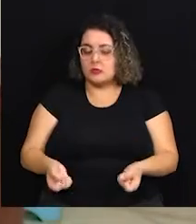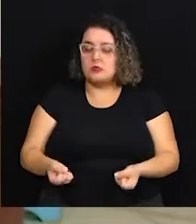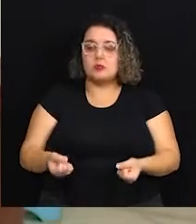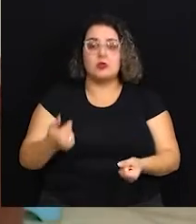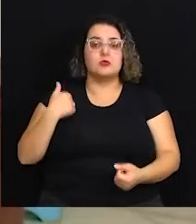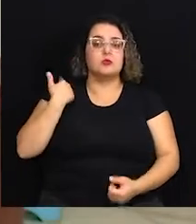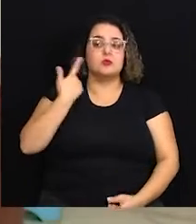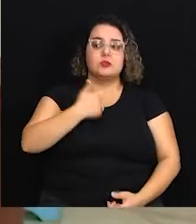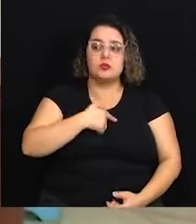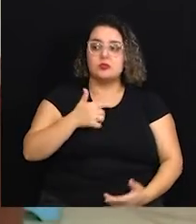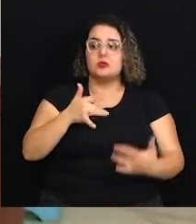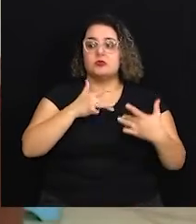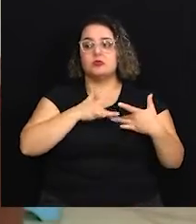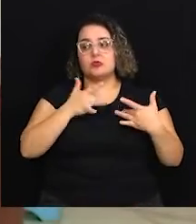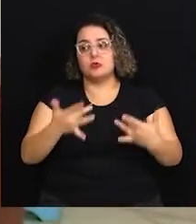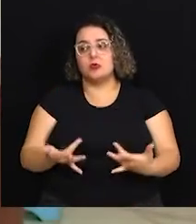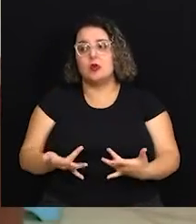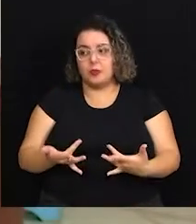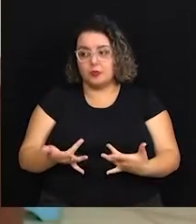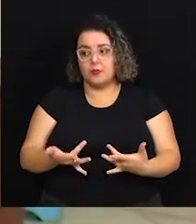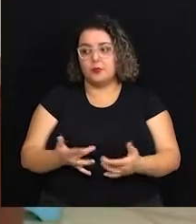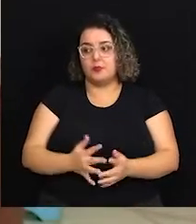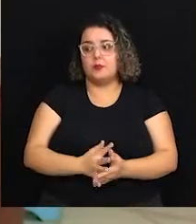Os nossos voluntários são em relação a